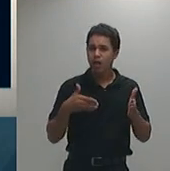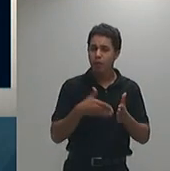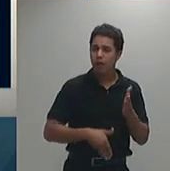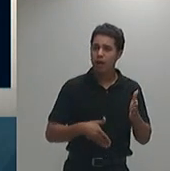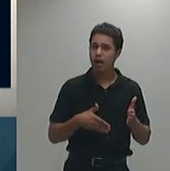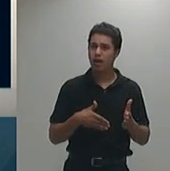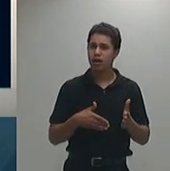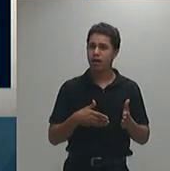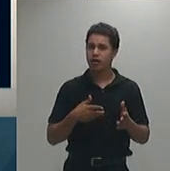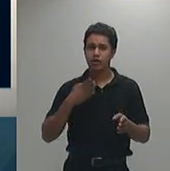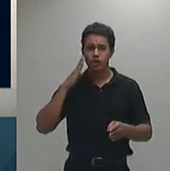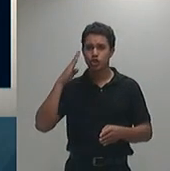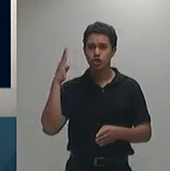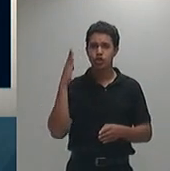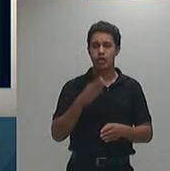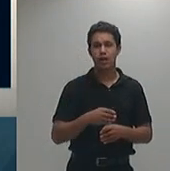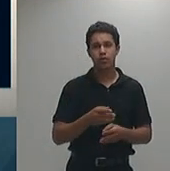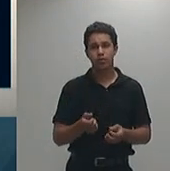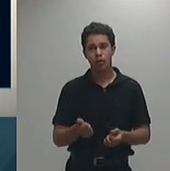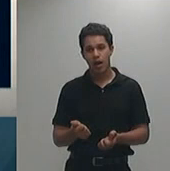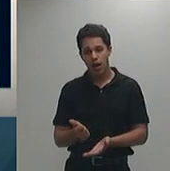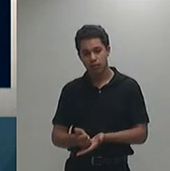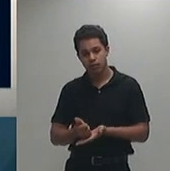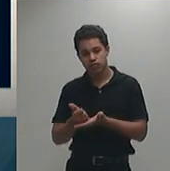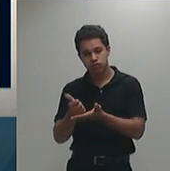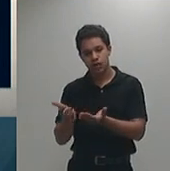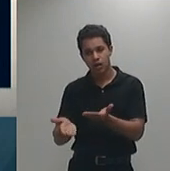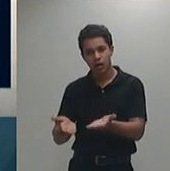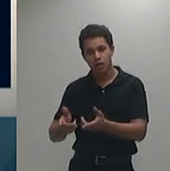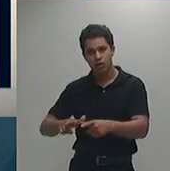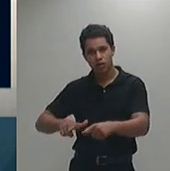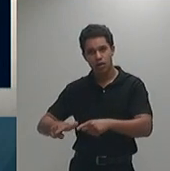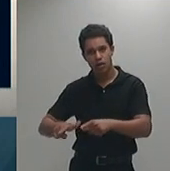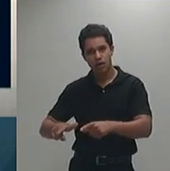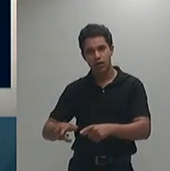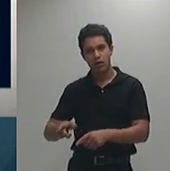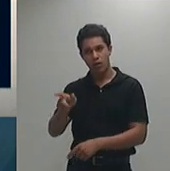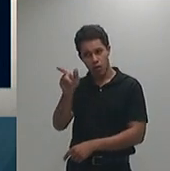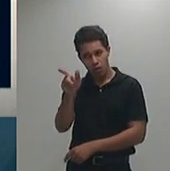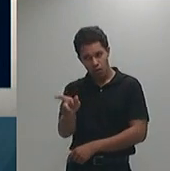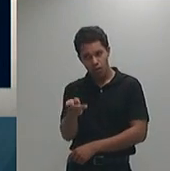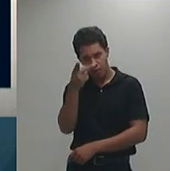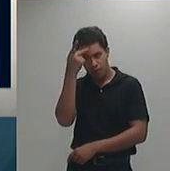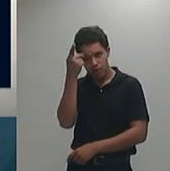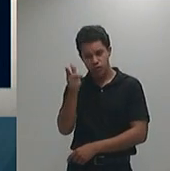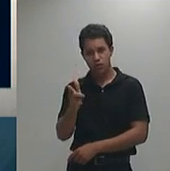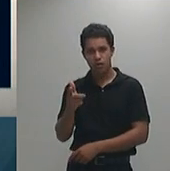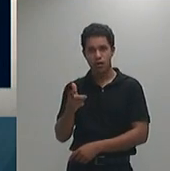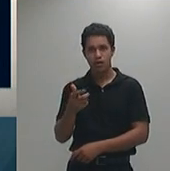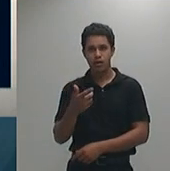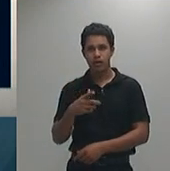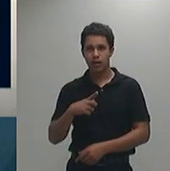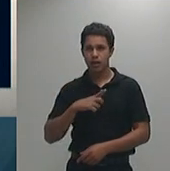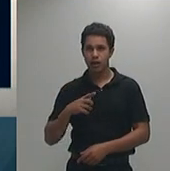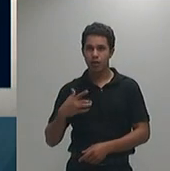a prestação do serviço e do pobre neste caro precisa desesperadamente